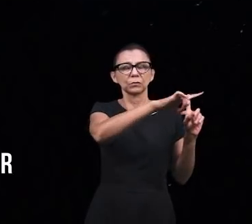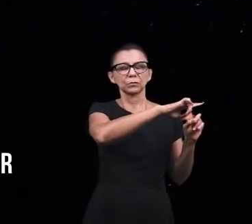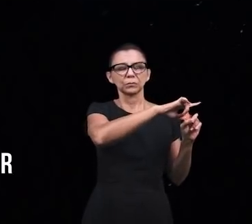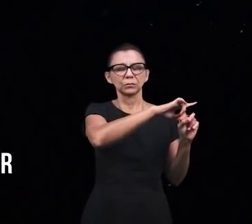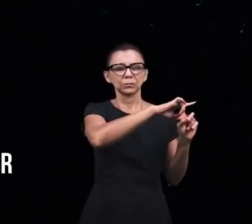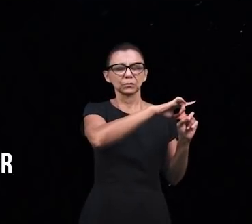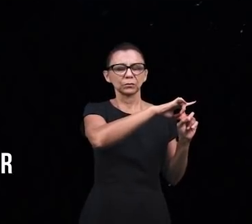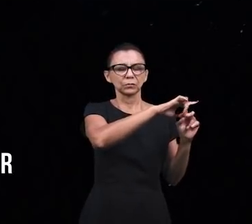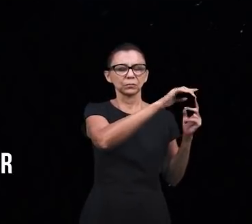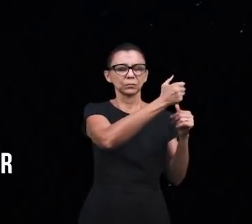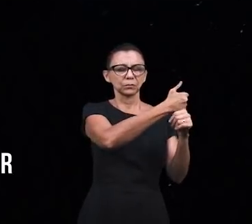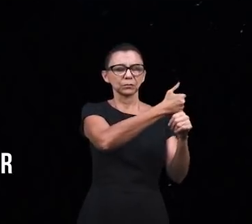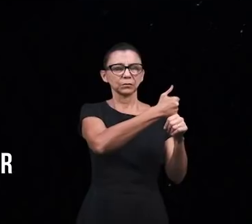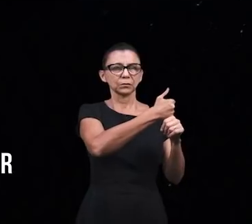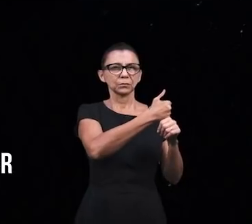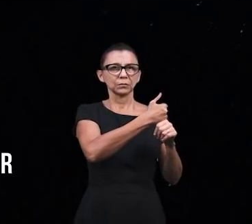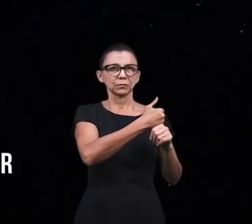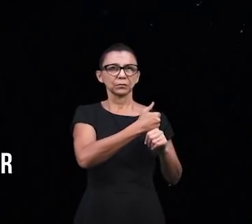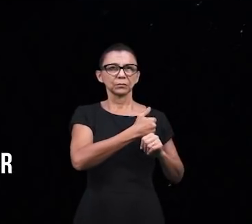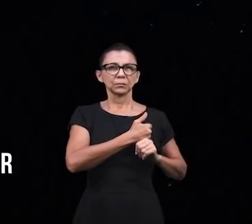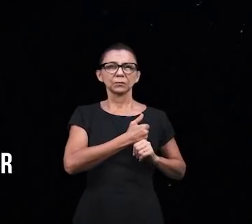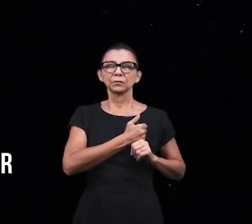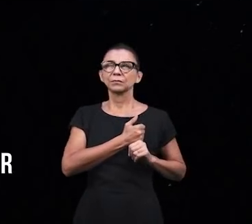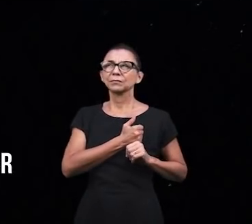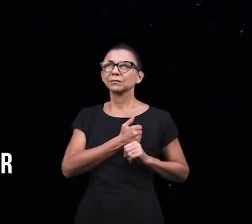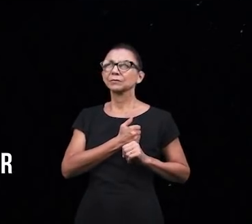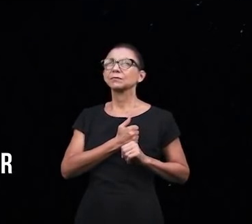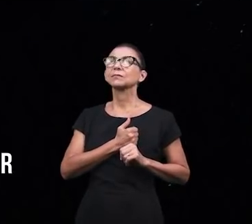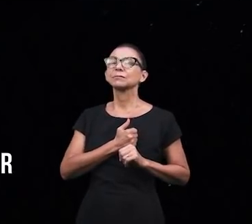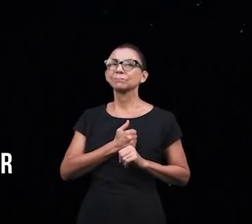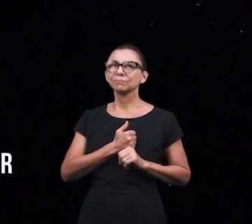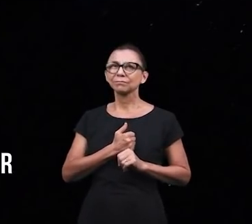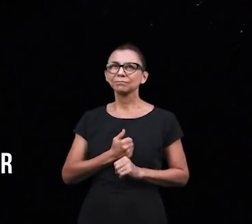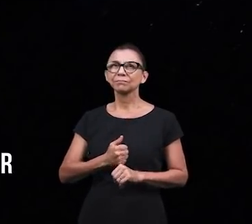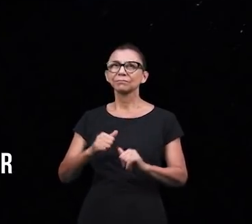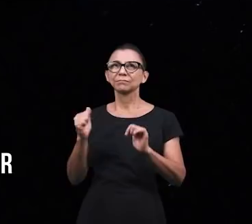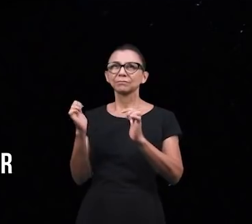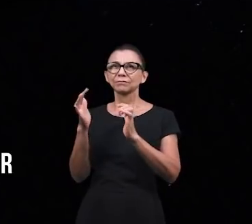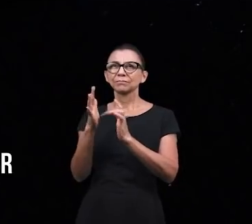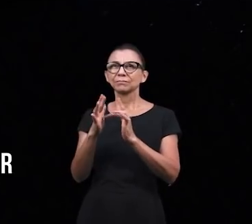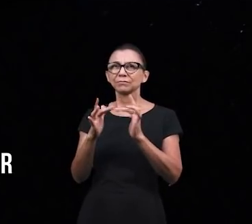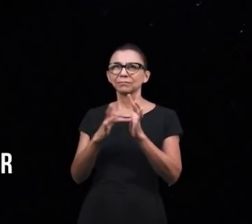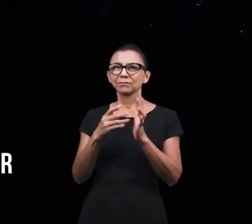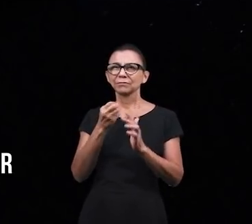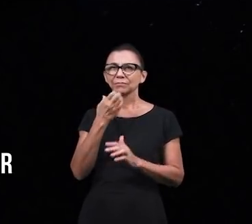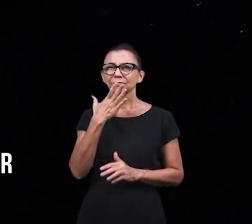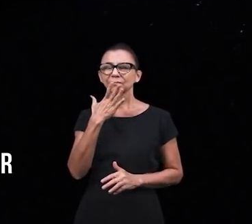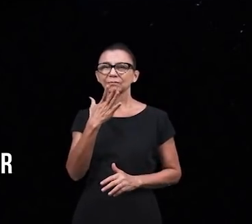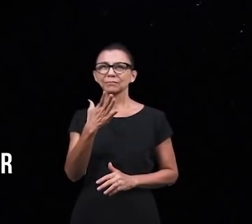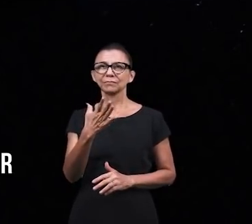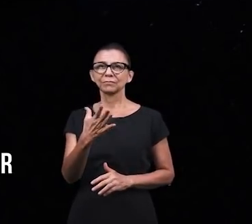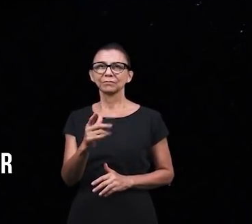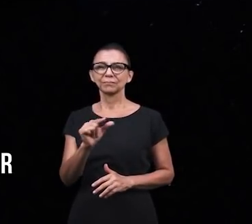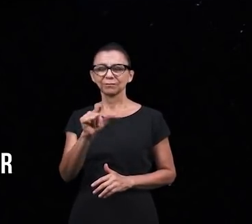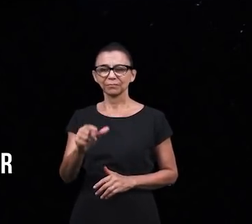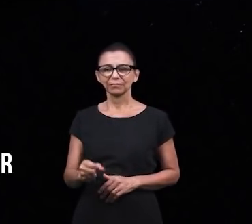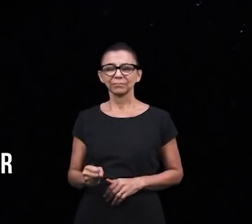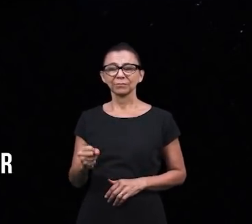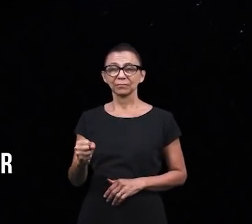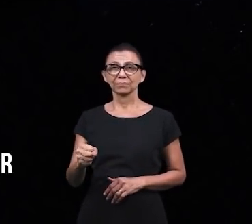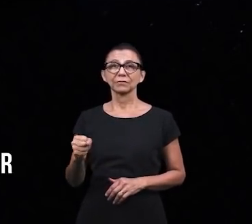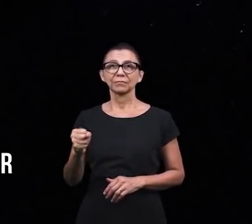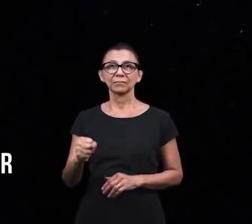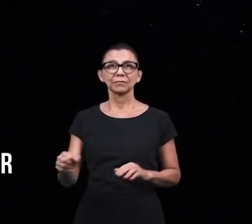meu Jesus, o bom pastor. A mão que foi na